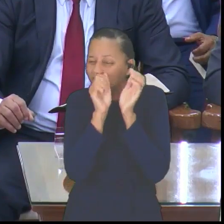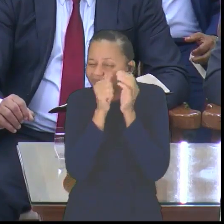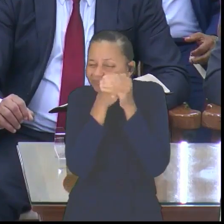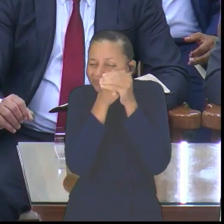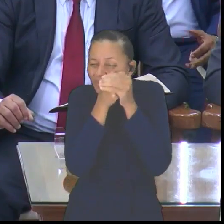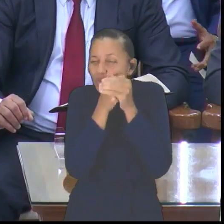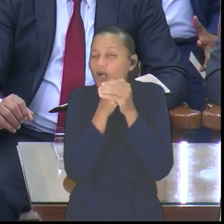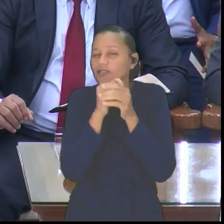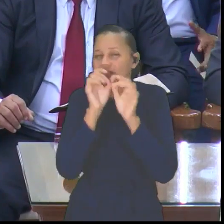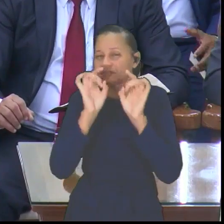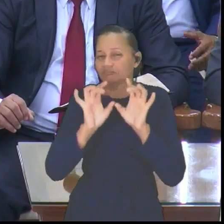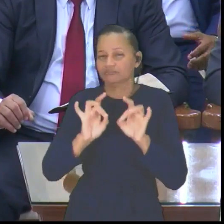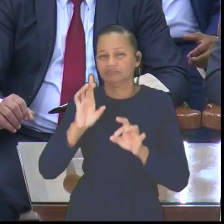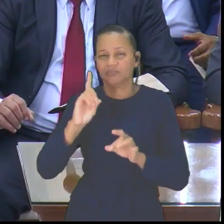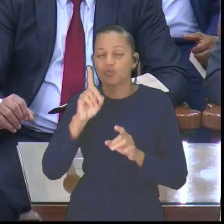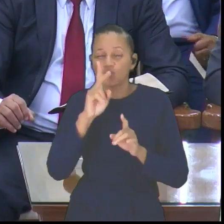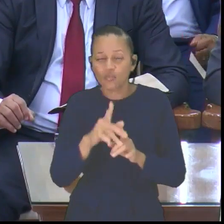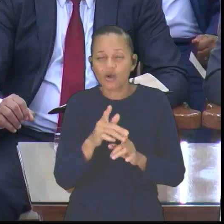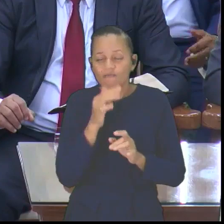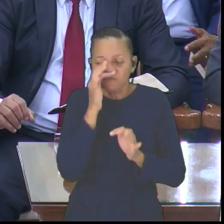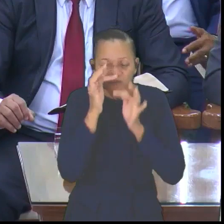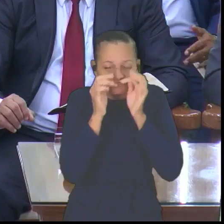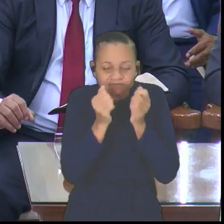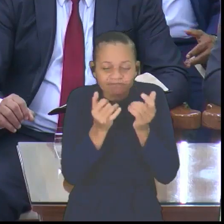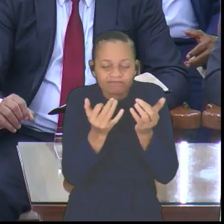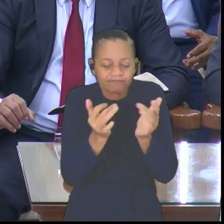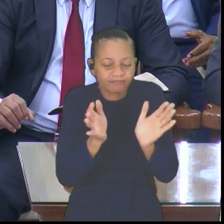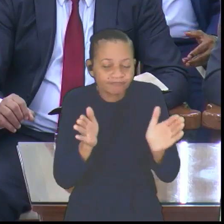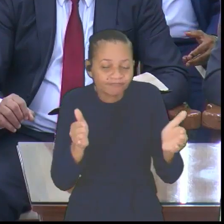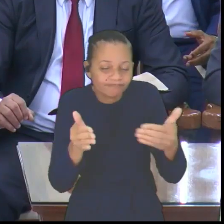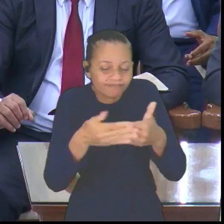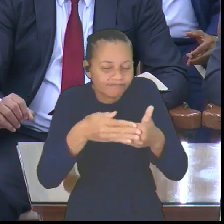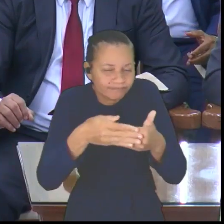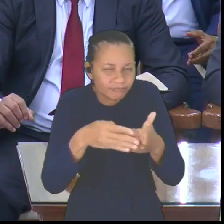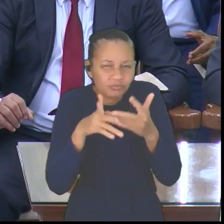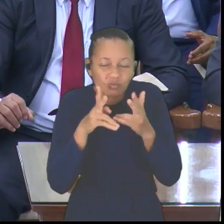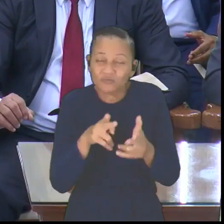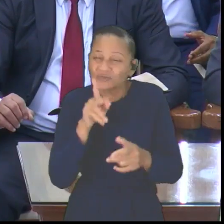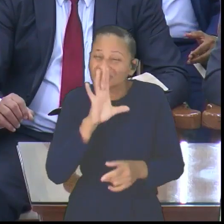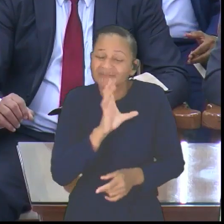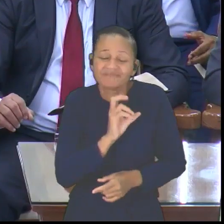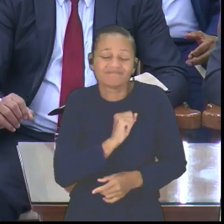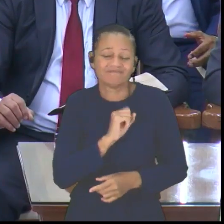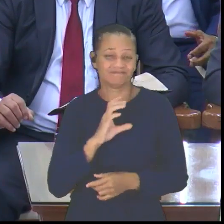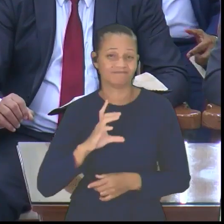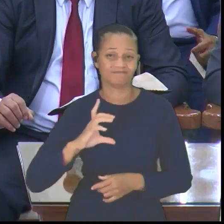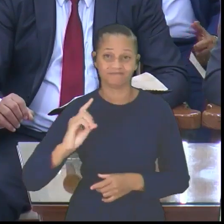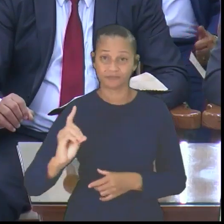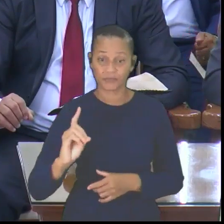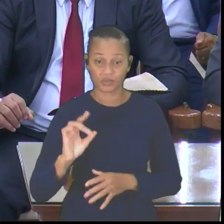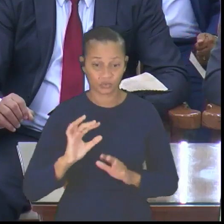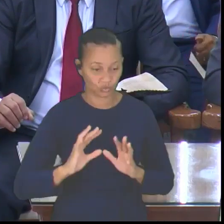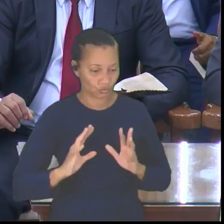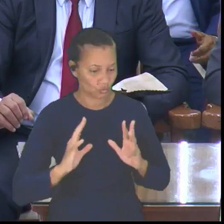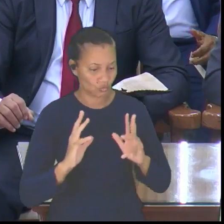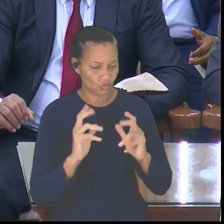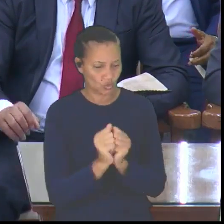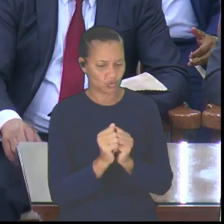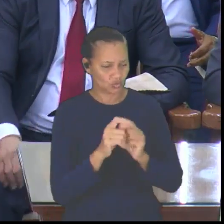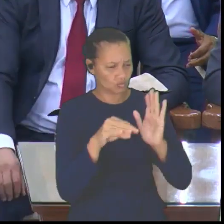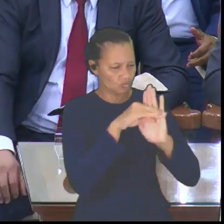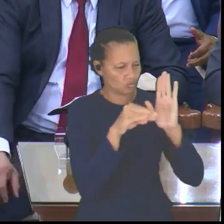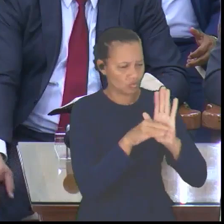Deus. Você é querido de Deus. Aleluia. Os planos que fazem contra a igreja e contra a sua